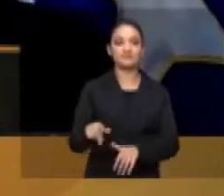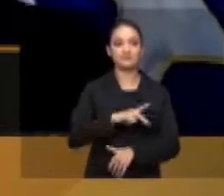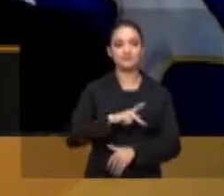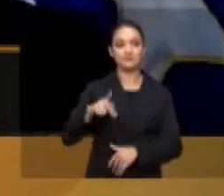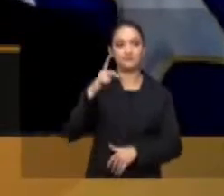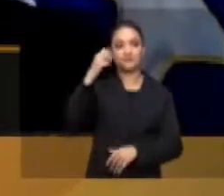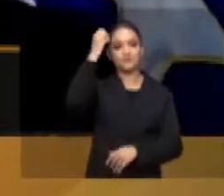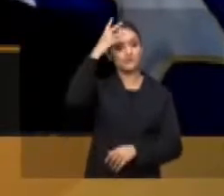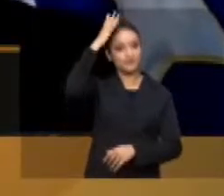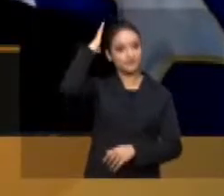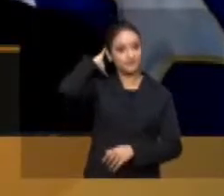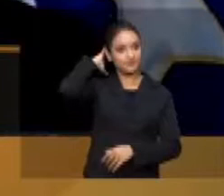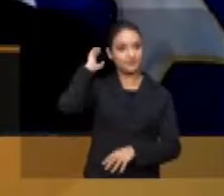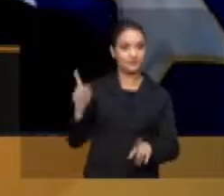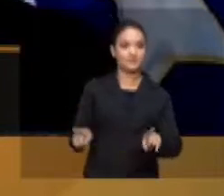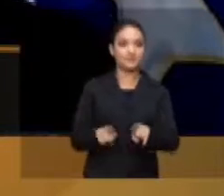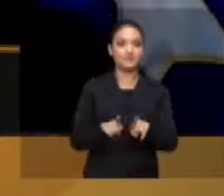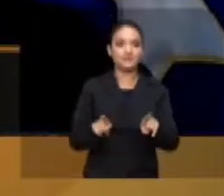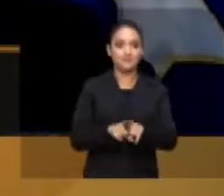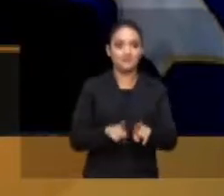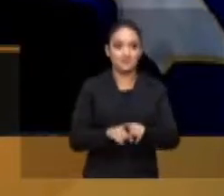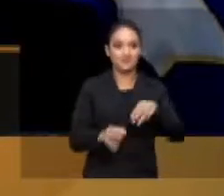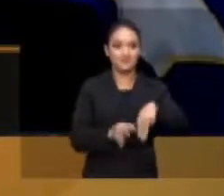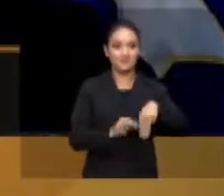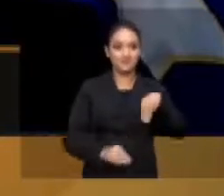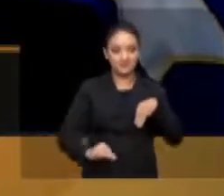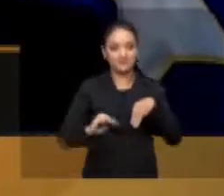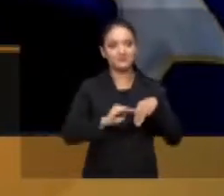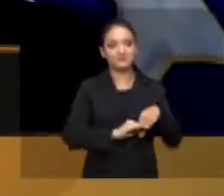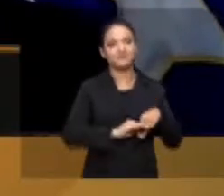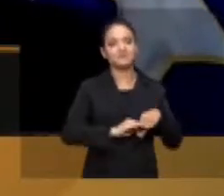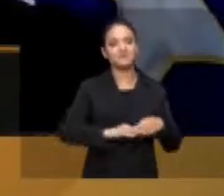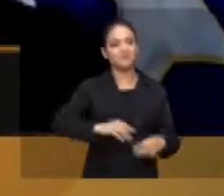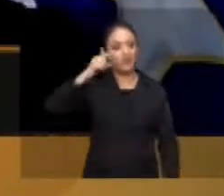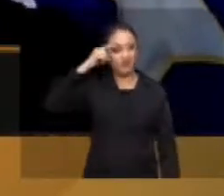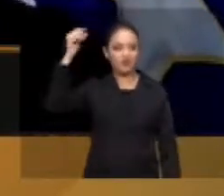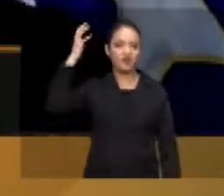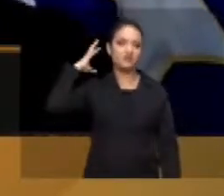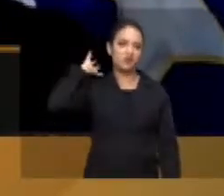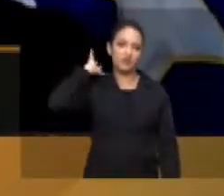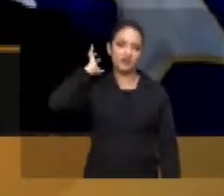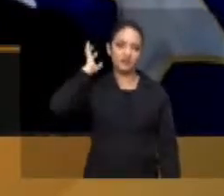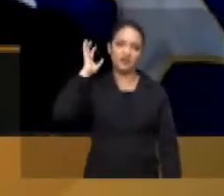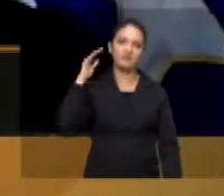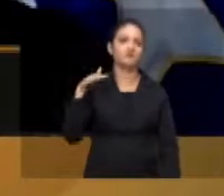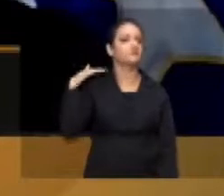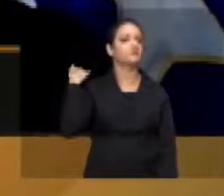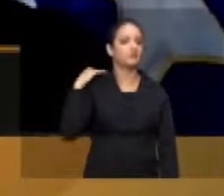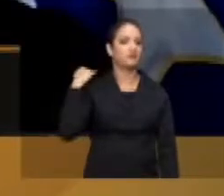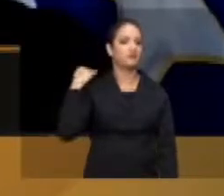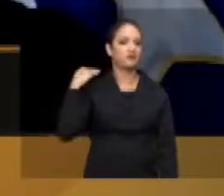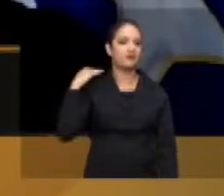Cumprimento a senhora ministra vice-presidente Rosa Weber, a senhora ministra Carmen Lúcia, os senhores ministros,